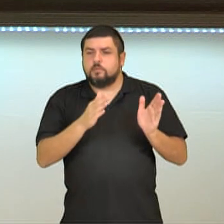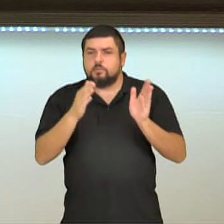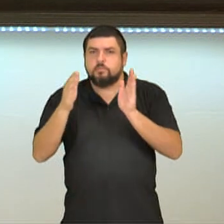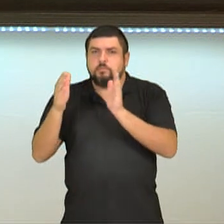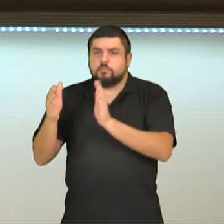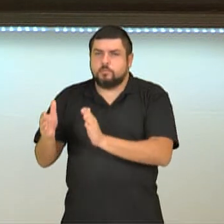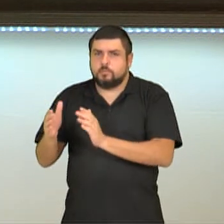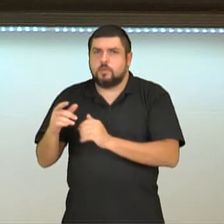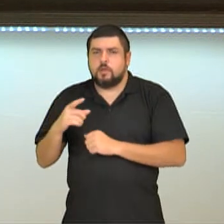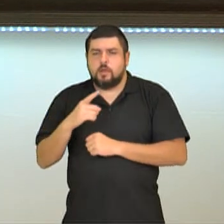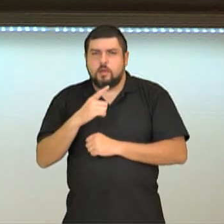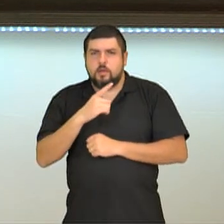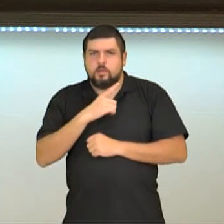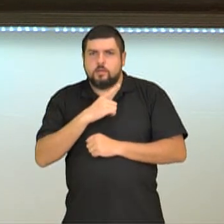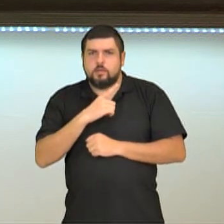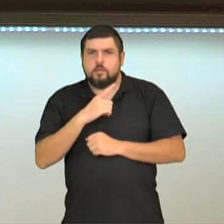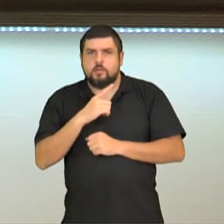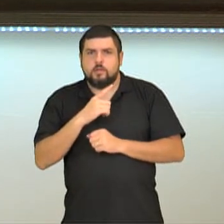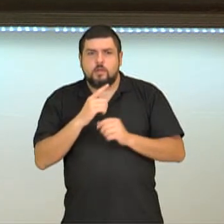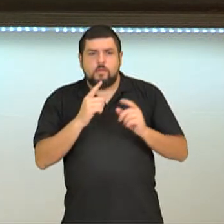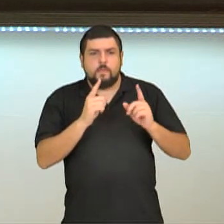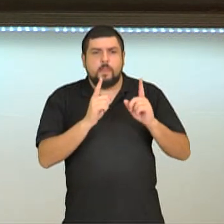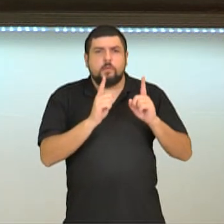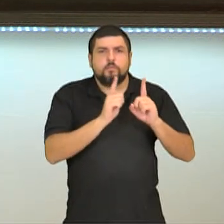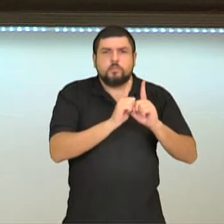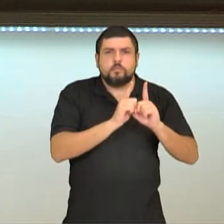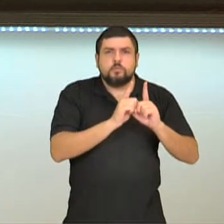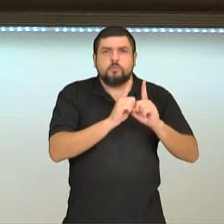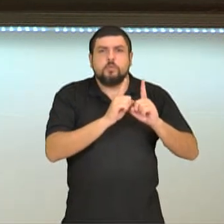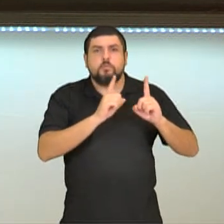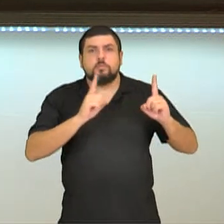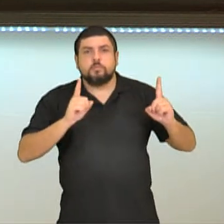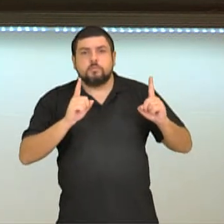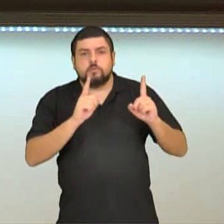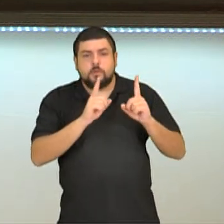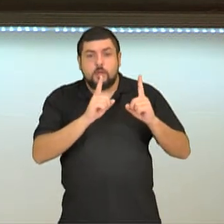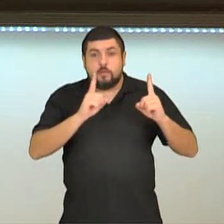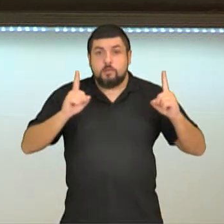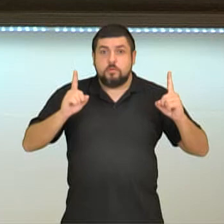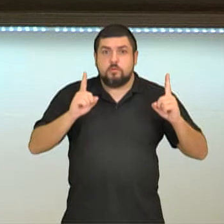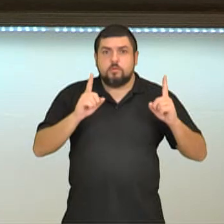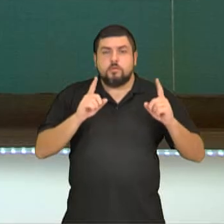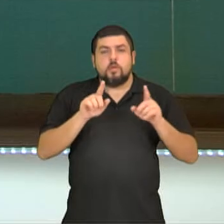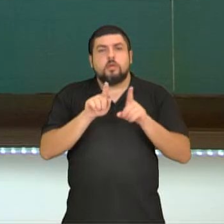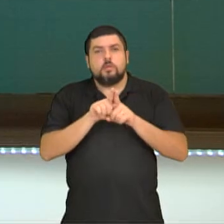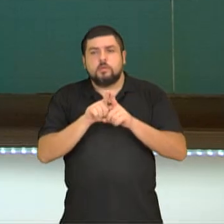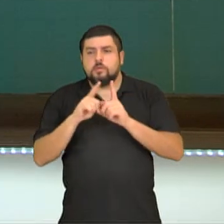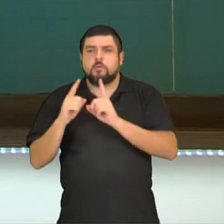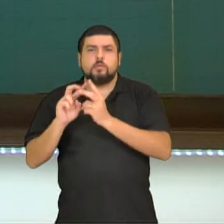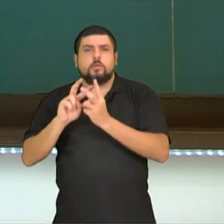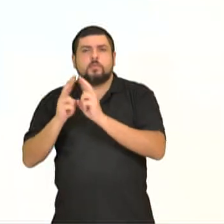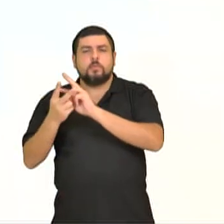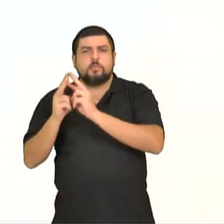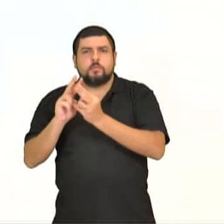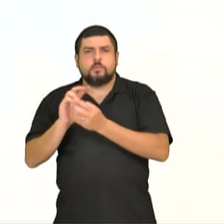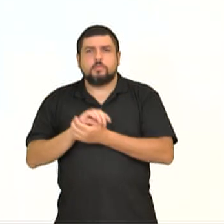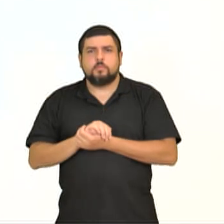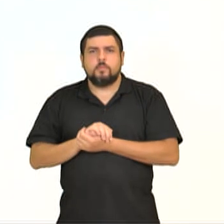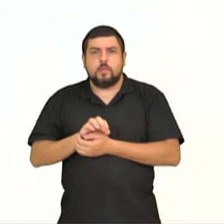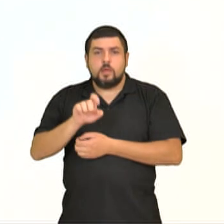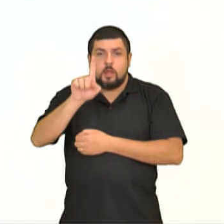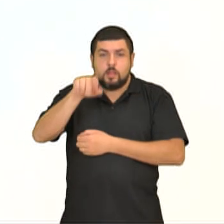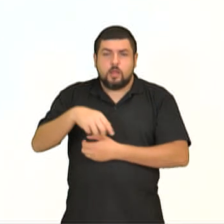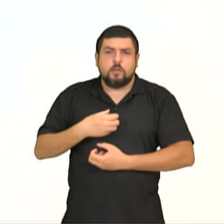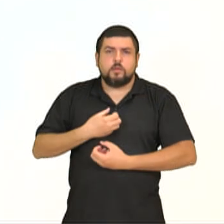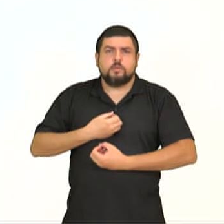tem a curta, a média, a longa e a capoeira. Tá? É original do Brasil, é uma expressão cultural que